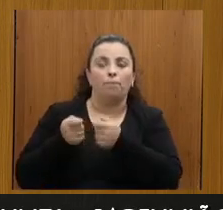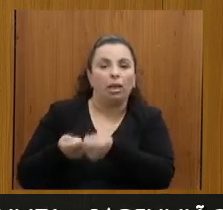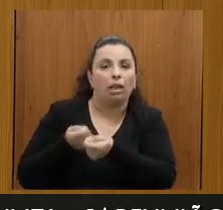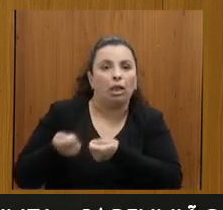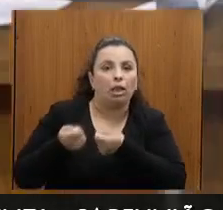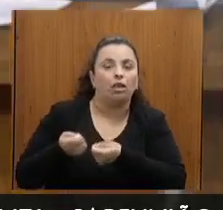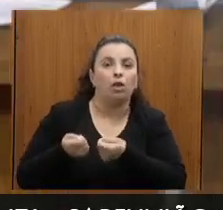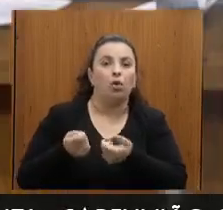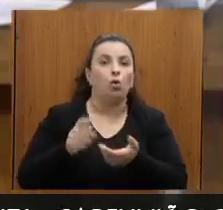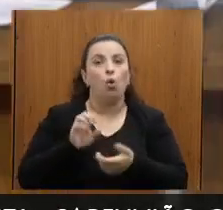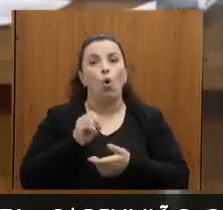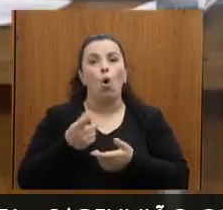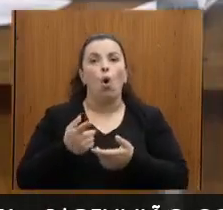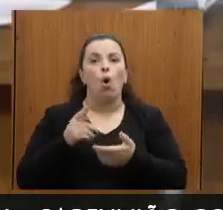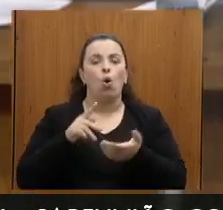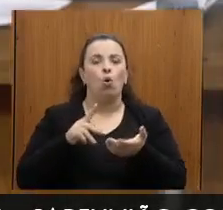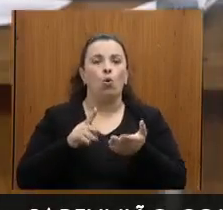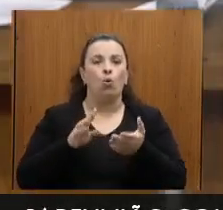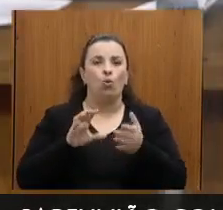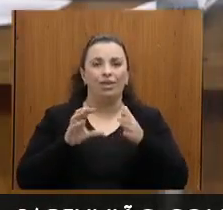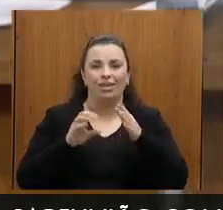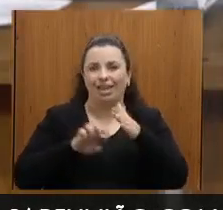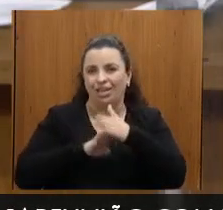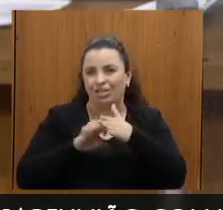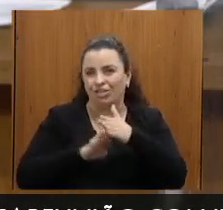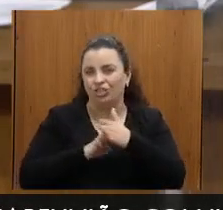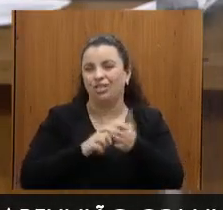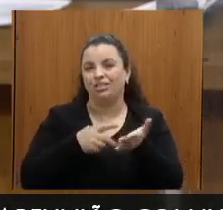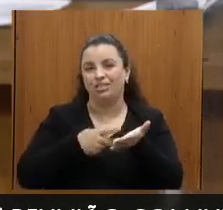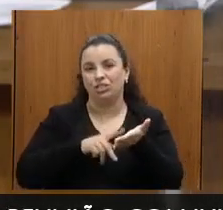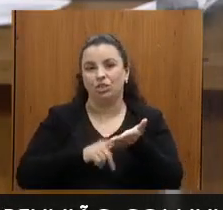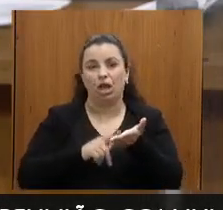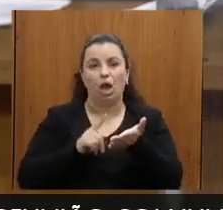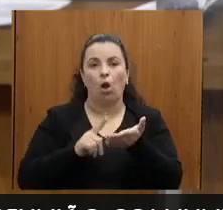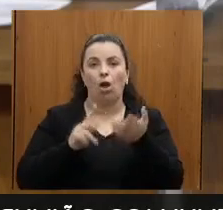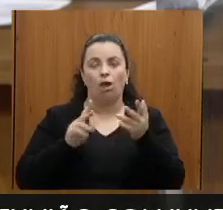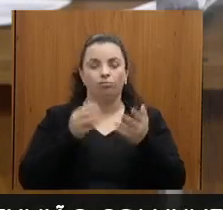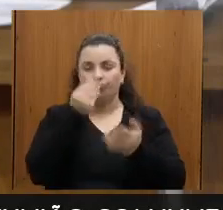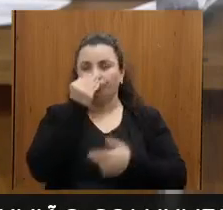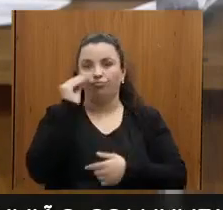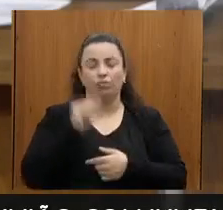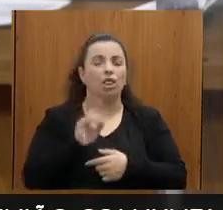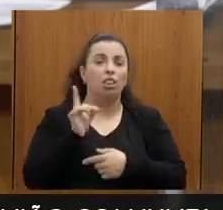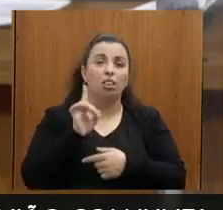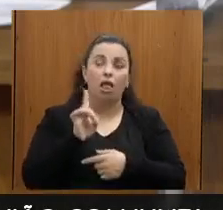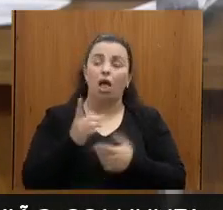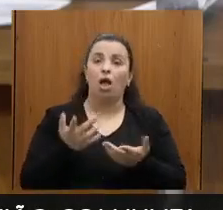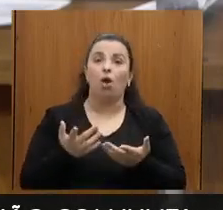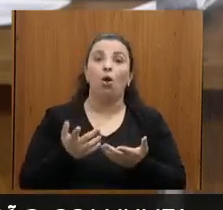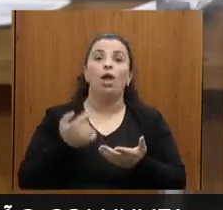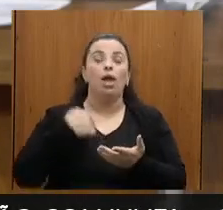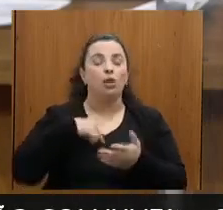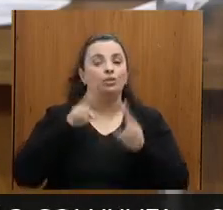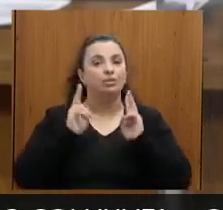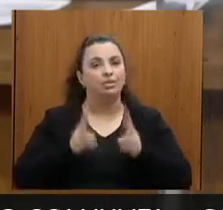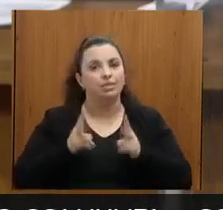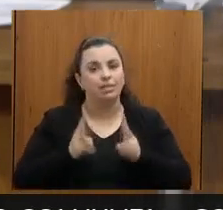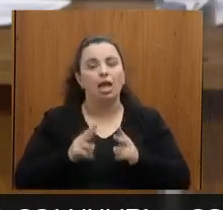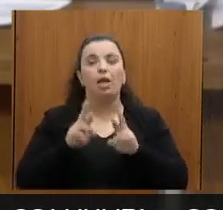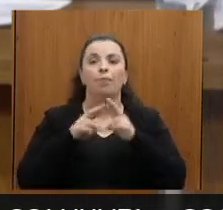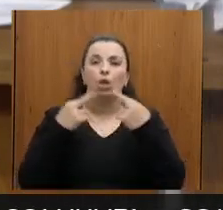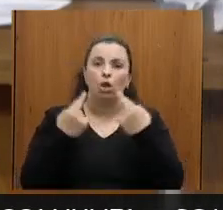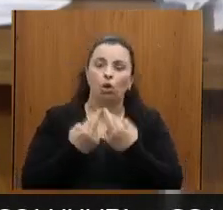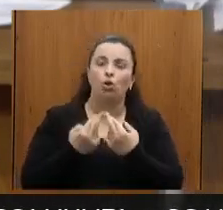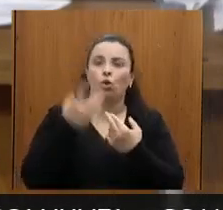sindical de maneira alguma. Inclusive, me reúno semanalmente com os sindicatos, com todos os sindicatos, cada semana me reúno com alguns,